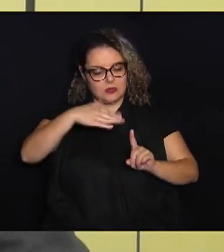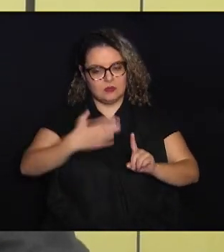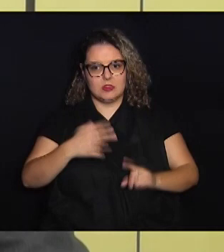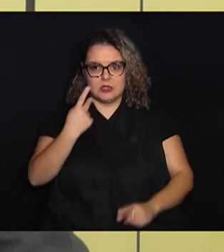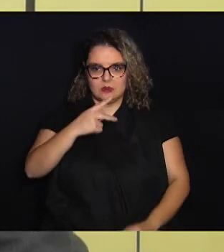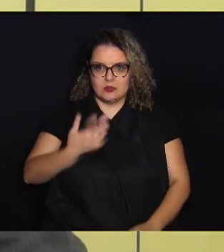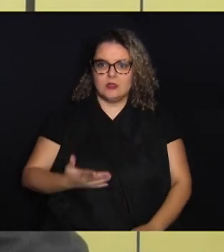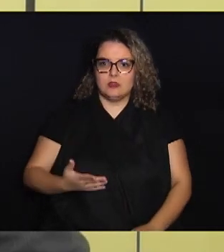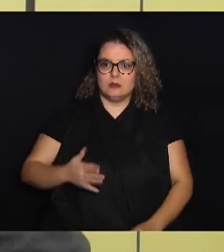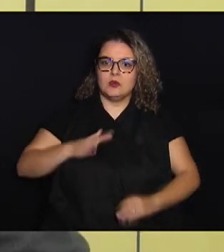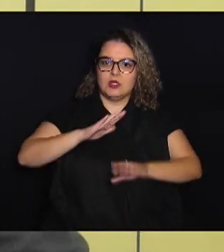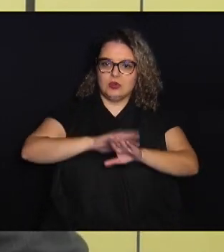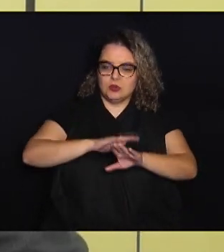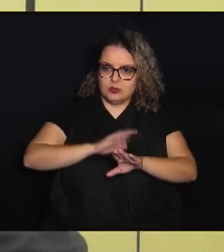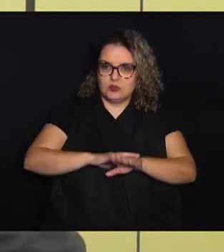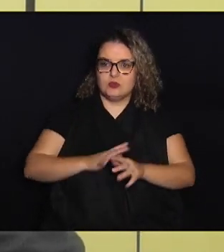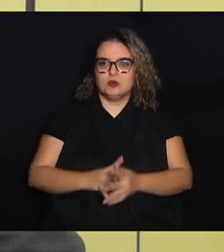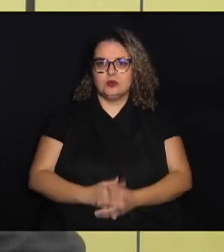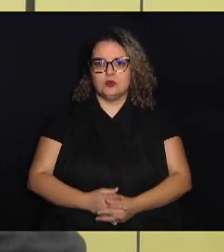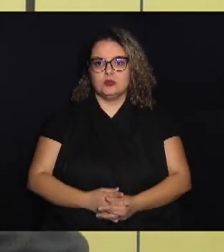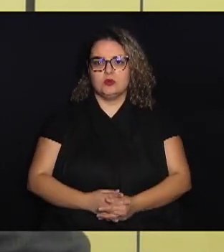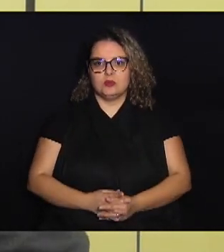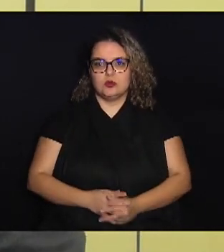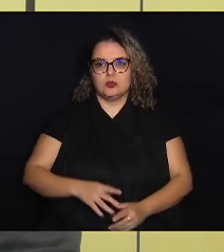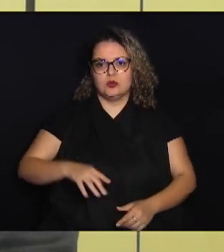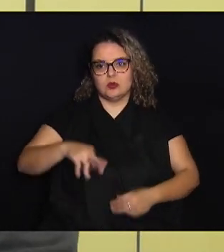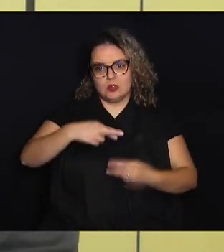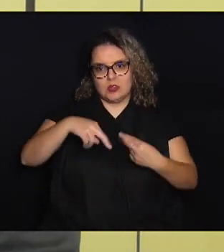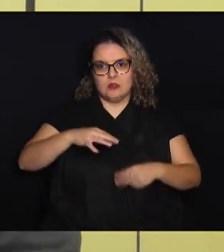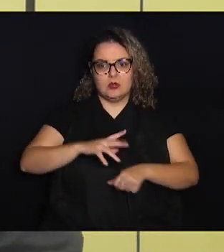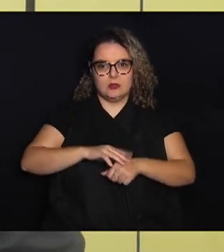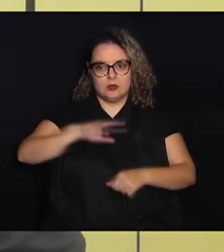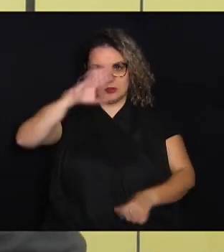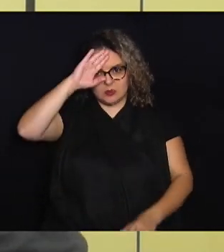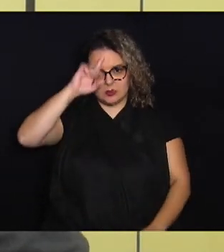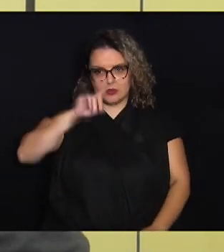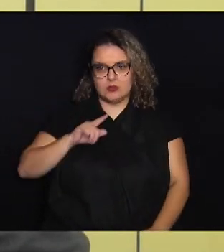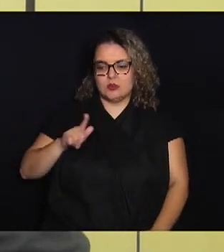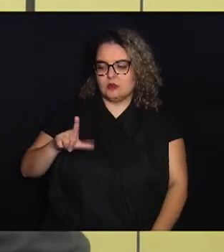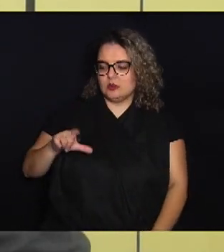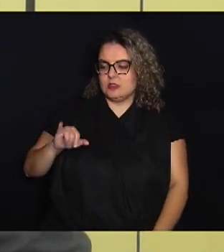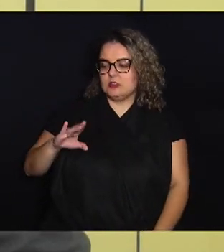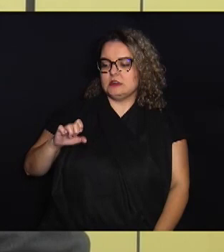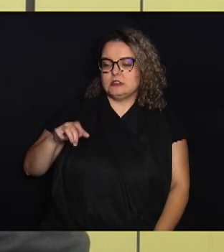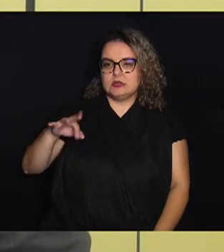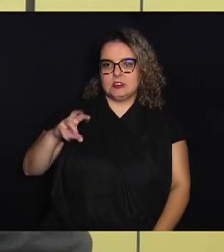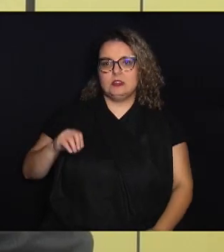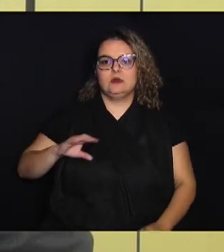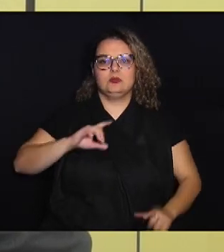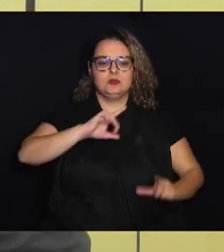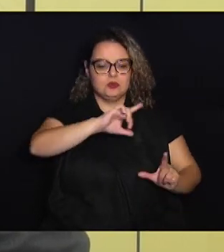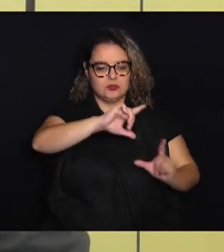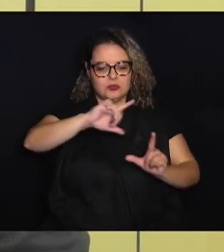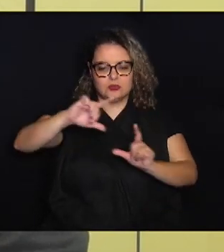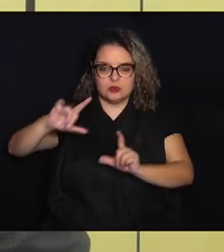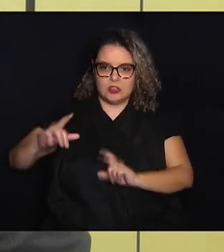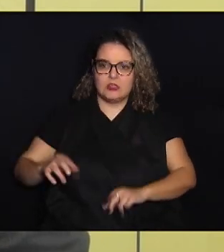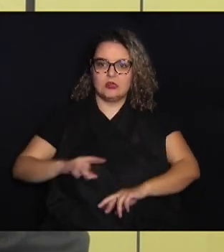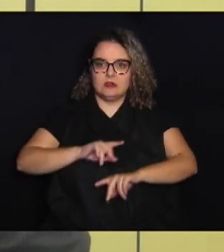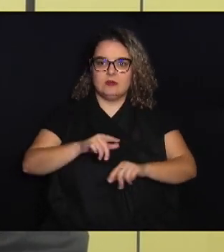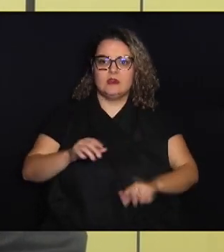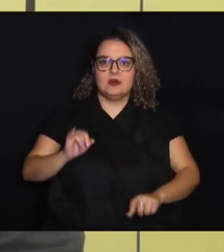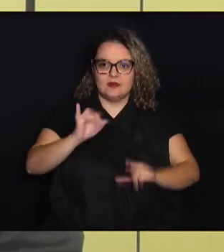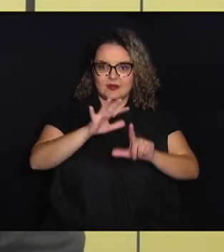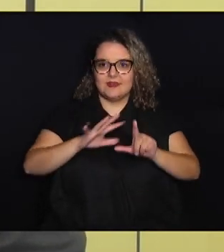exatamente pela sua atuação em relação à febre amarela. Então, Glicério é um dos homenageados nos quadros. A gente tem bastante imagem aí,